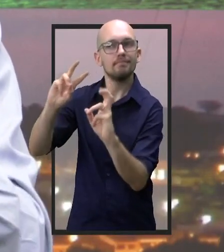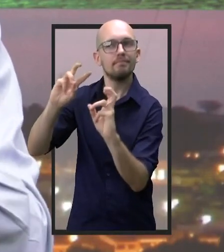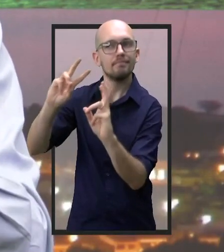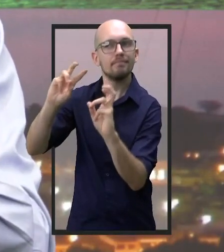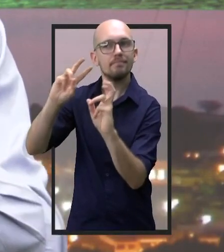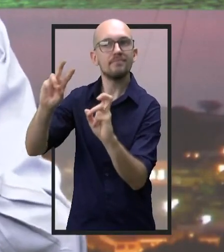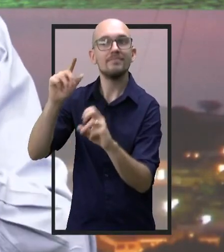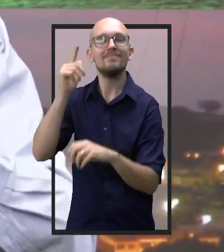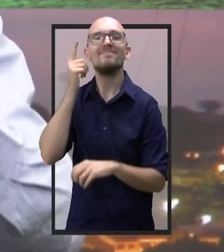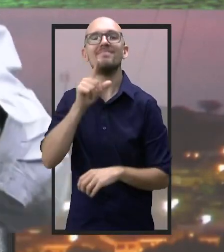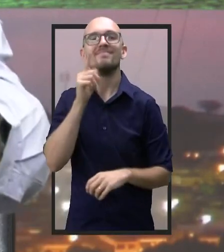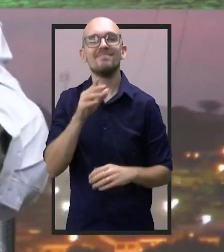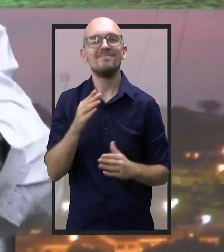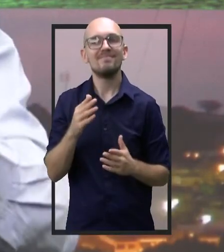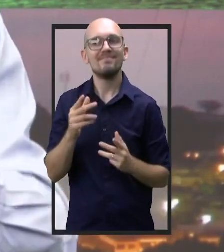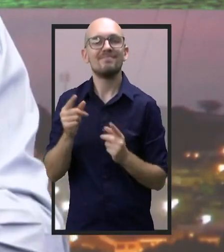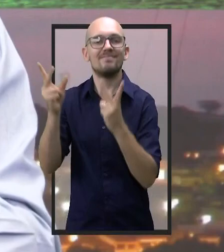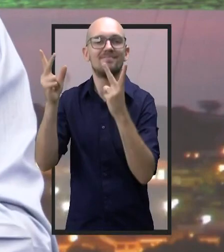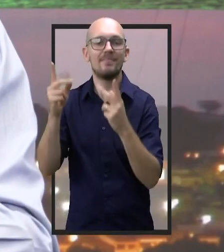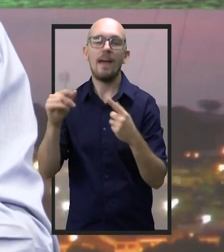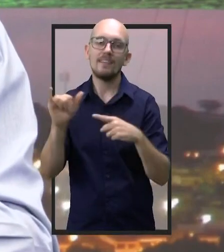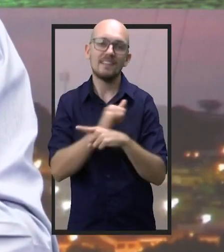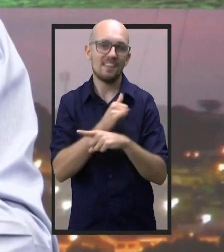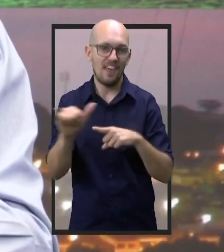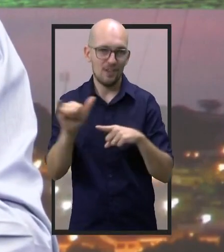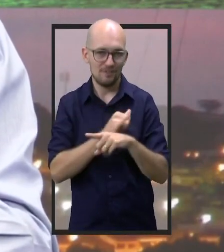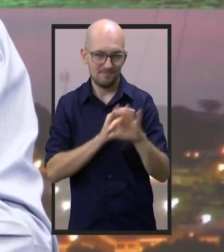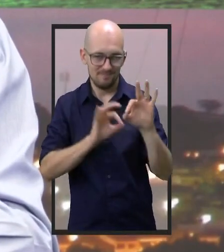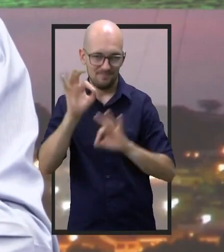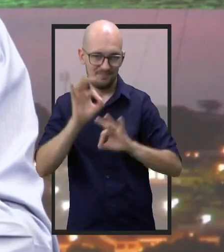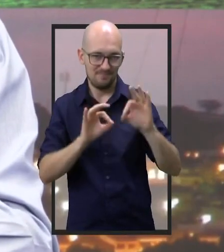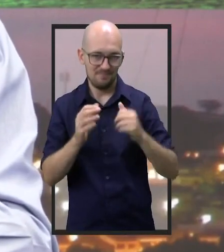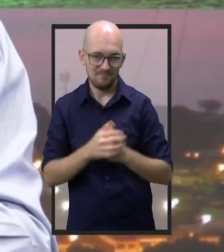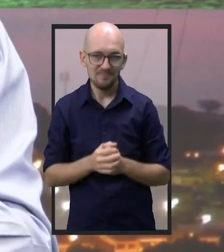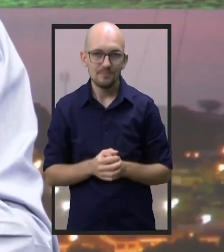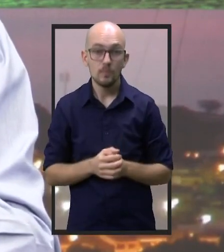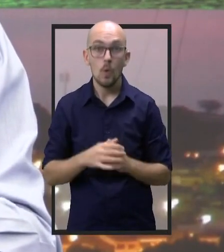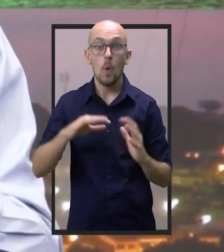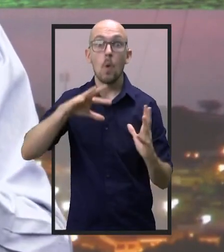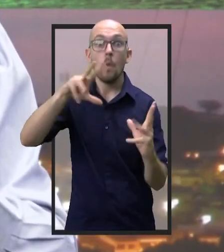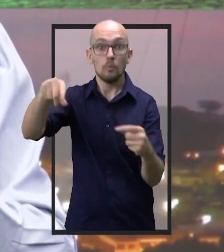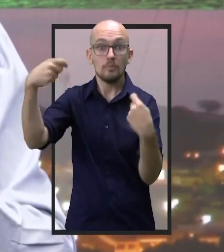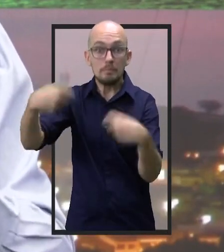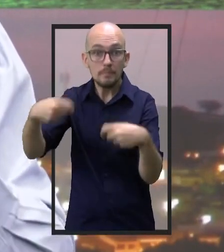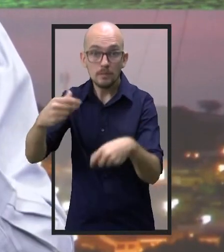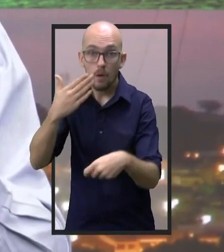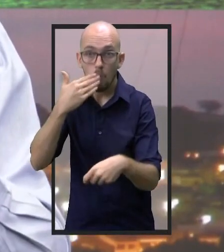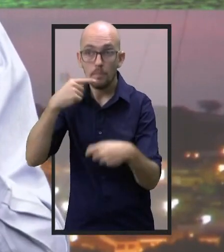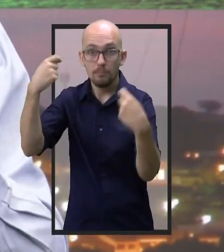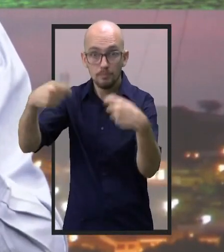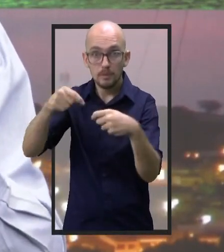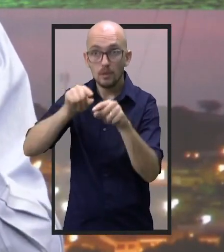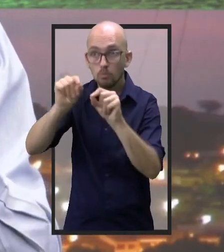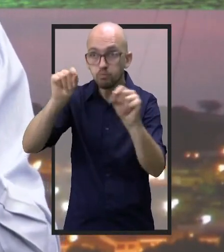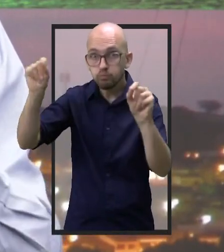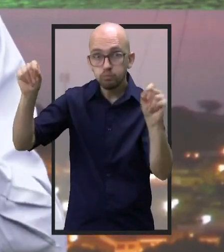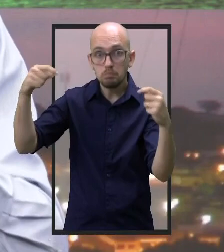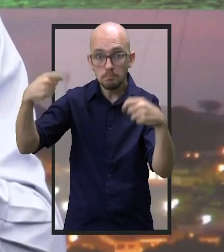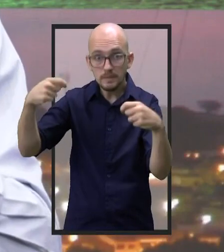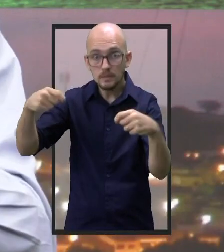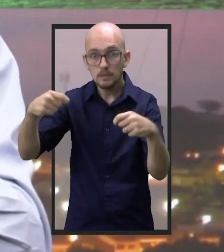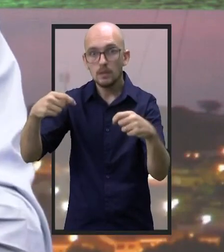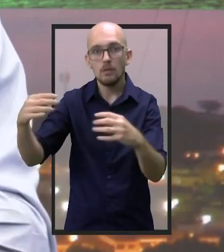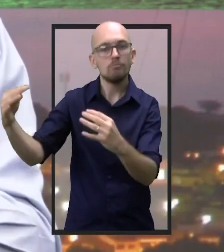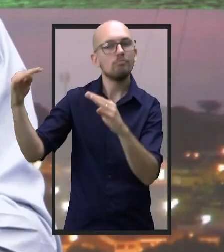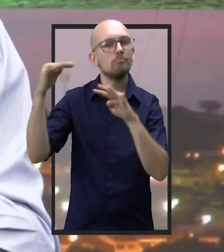ponto. Estamos investindo nesse planejamento estratégico. O mundo demanda esse alimento e o mundo nos olha se nós estamos, como